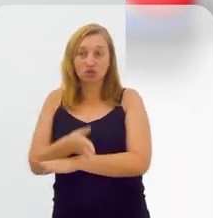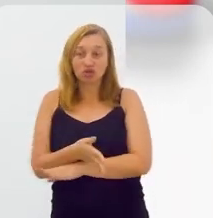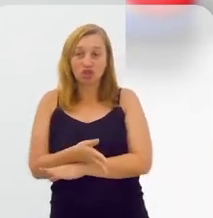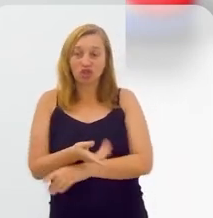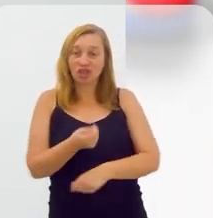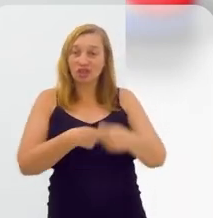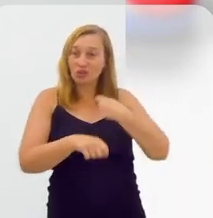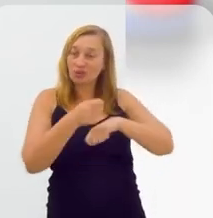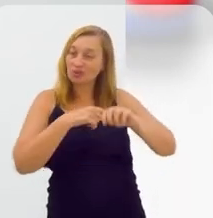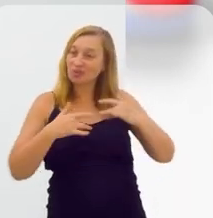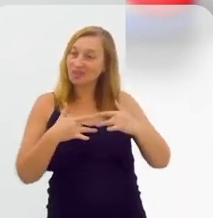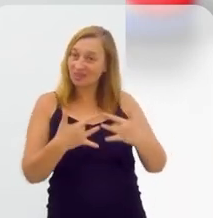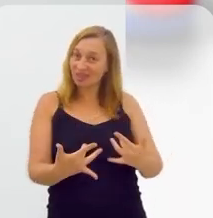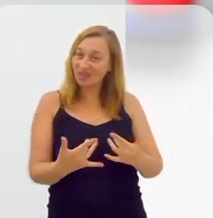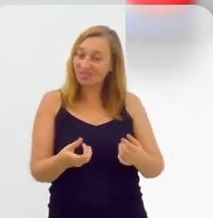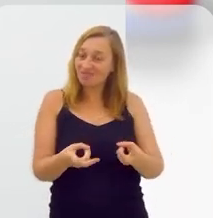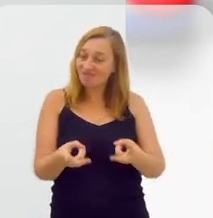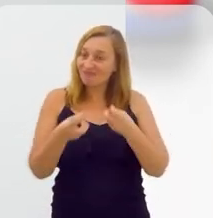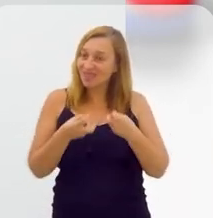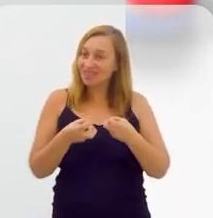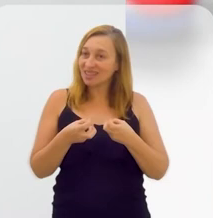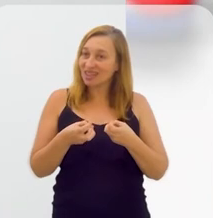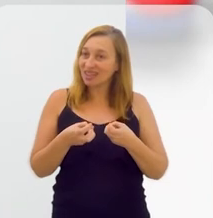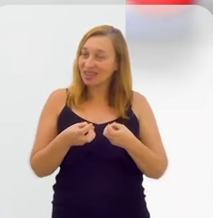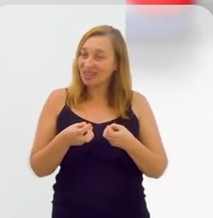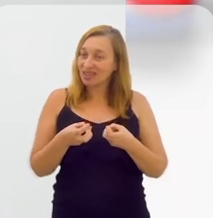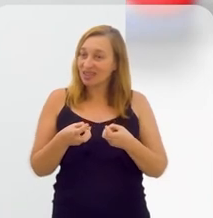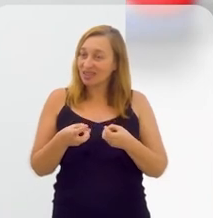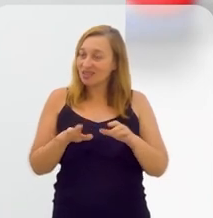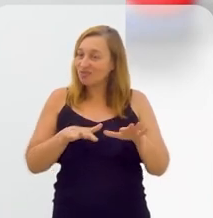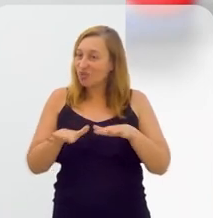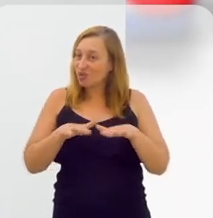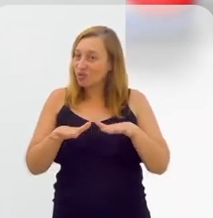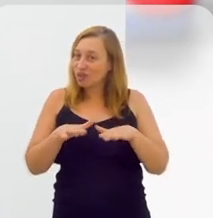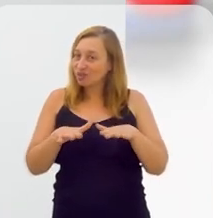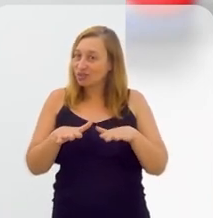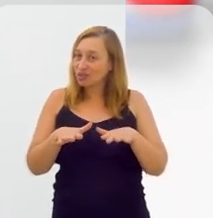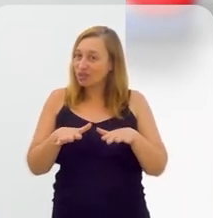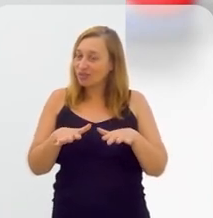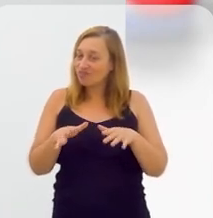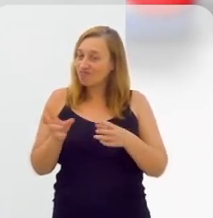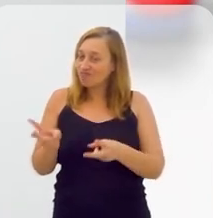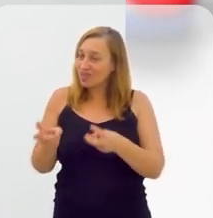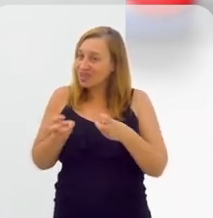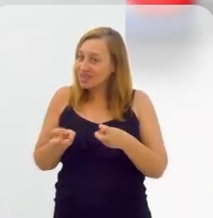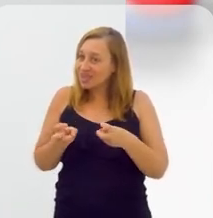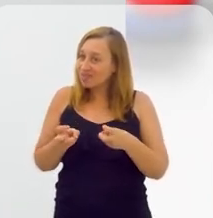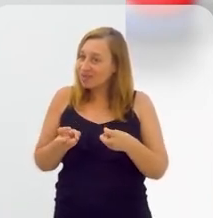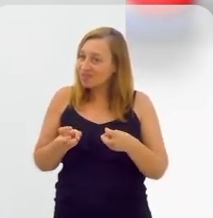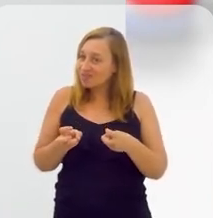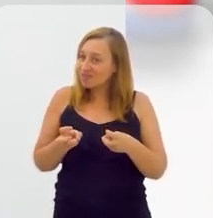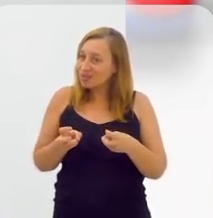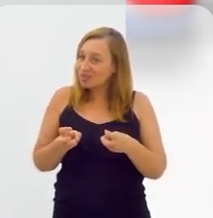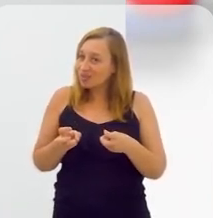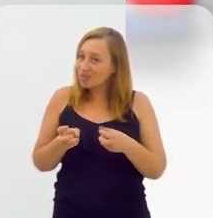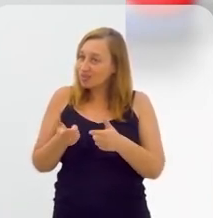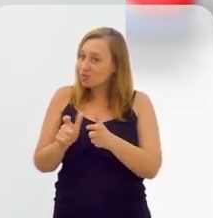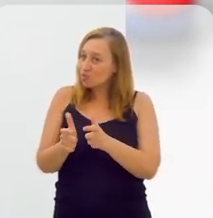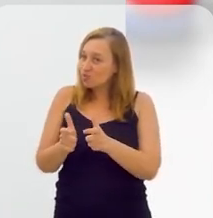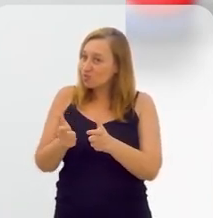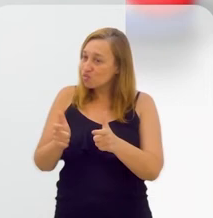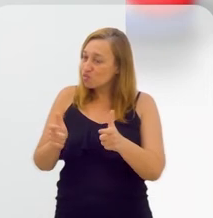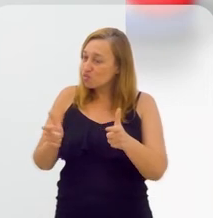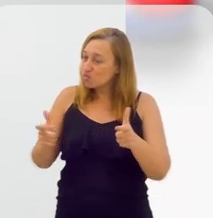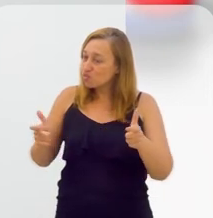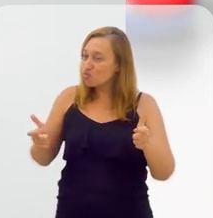chegam, né, à economia solidária, percebe esse movimento, né, e percebe quão